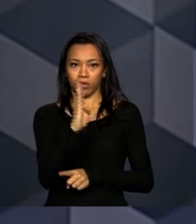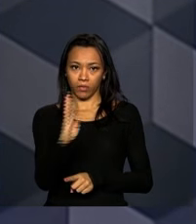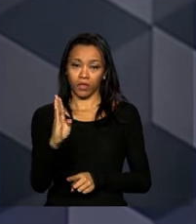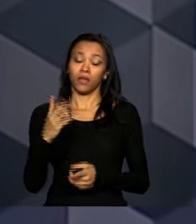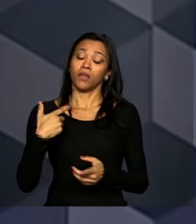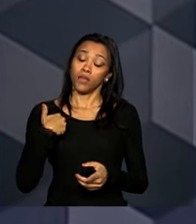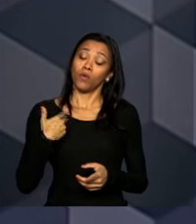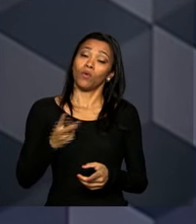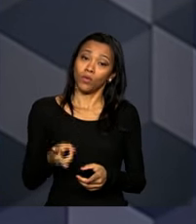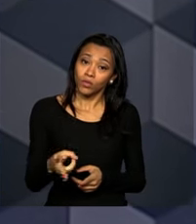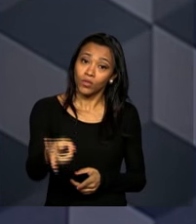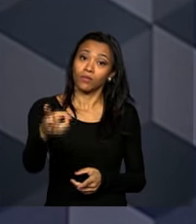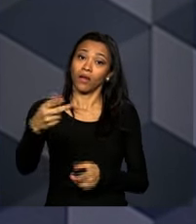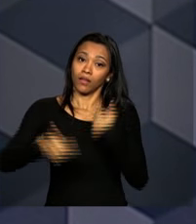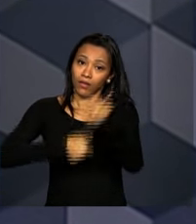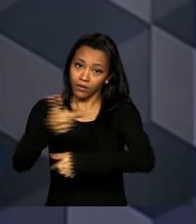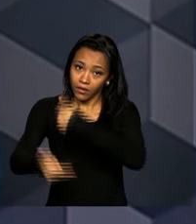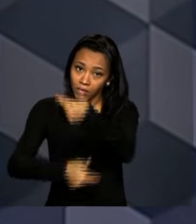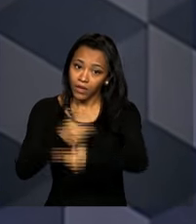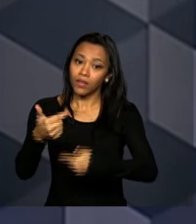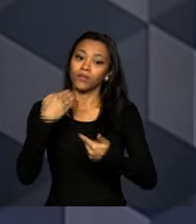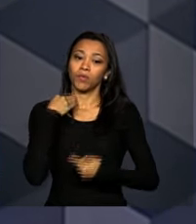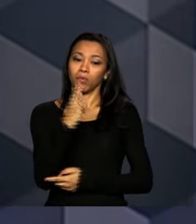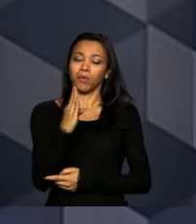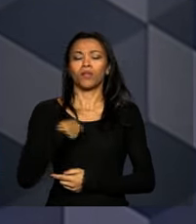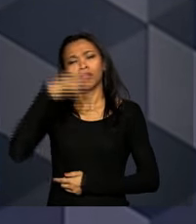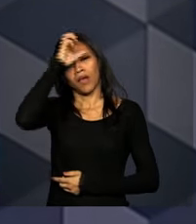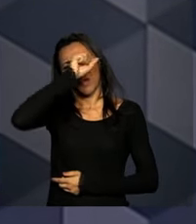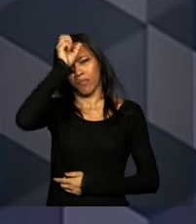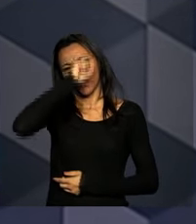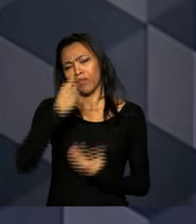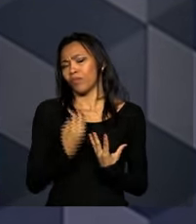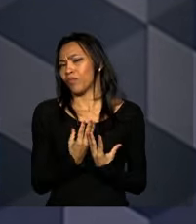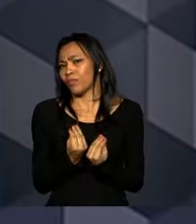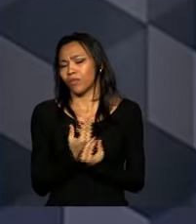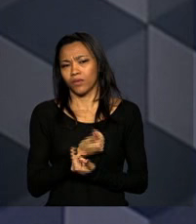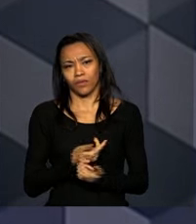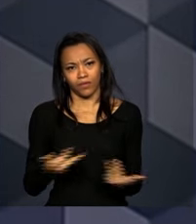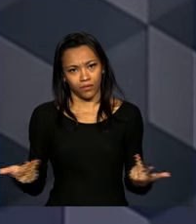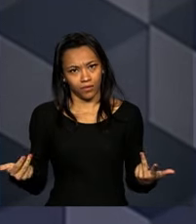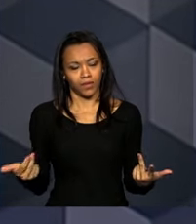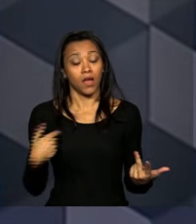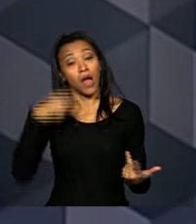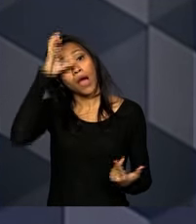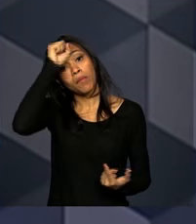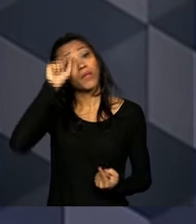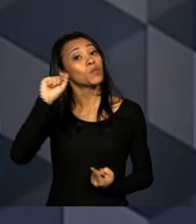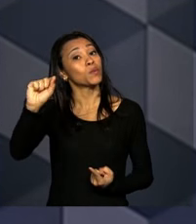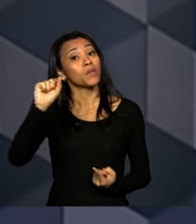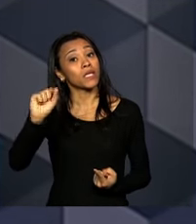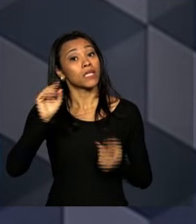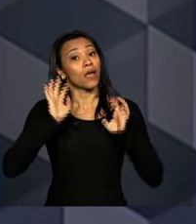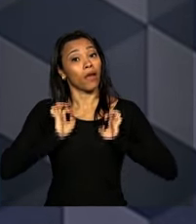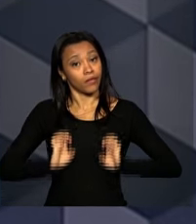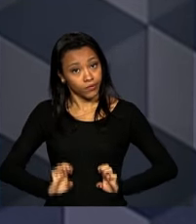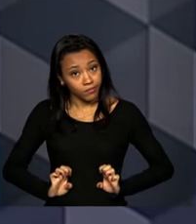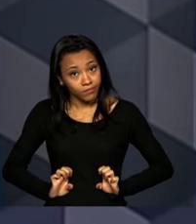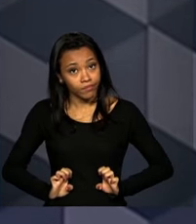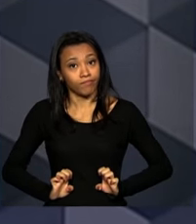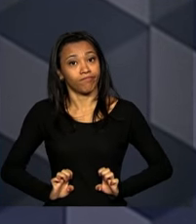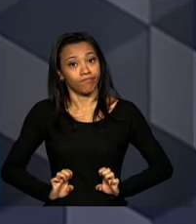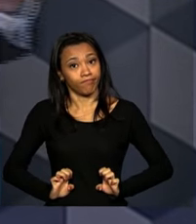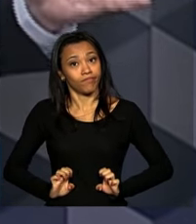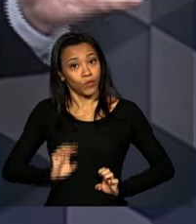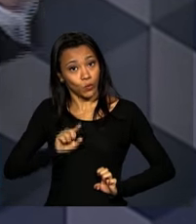gostaria de ser servidor desse banco, porque aqui a gente aprende muito. Aprende o que é ser ético, naquilo